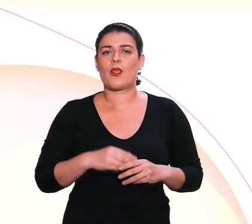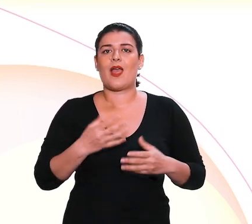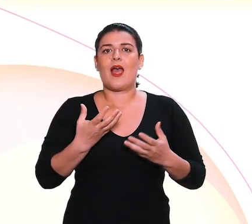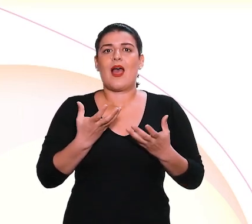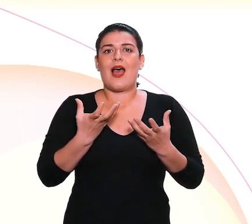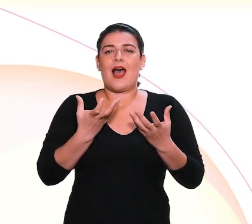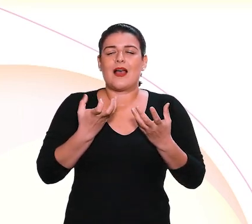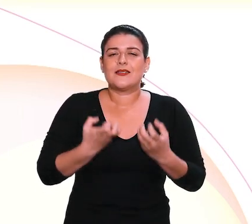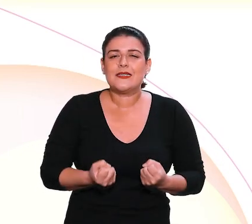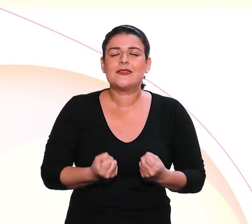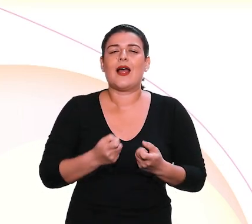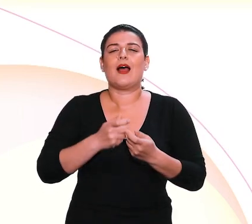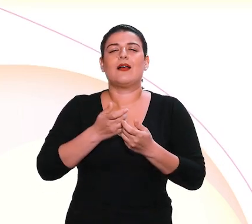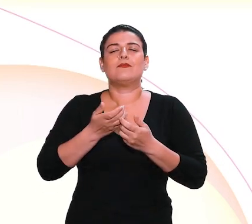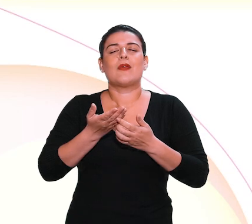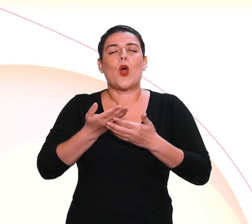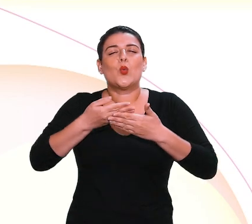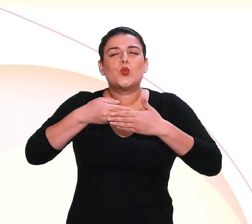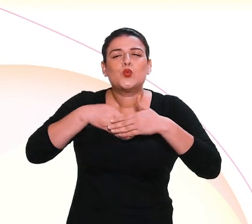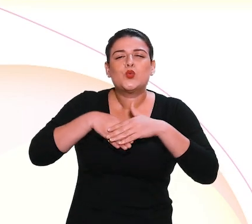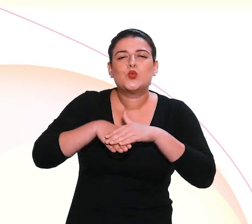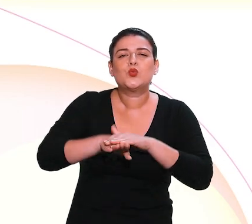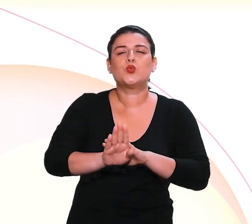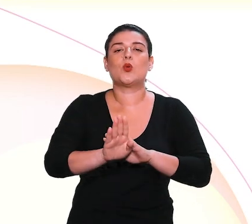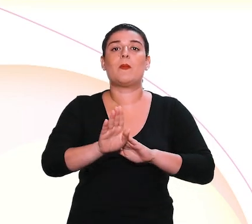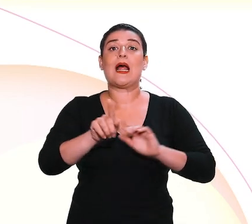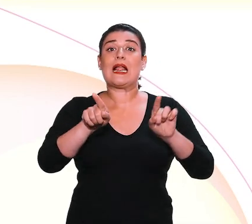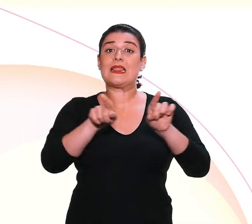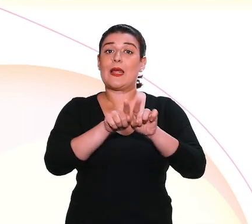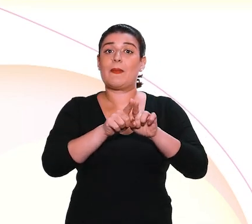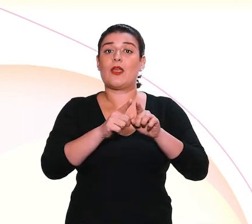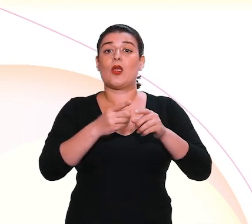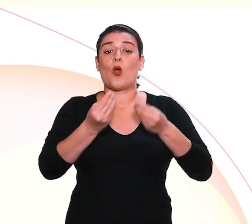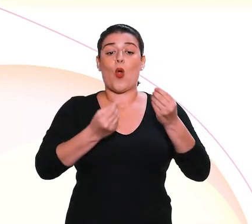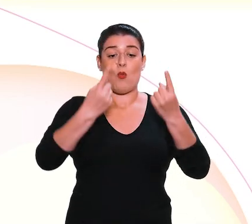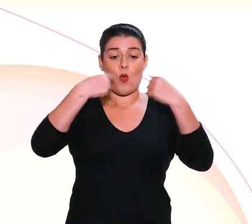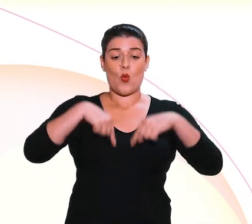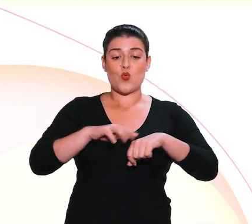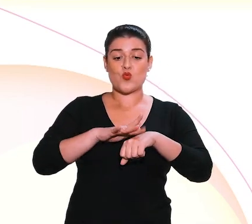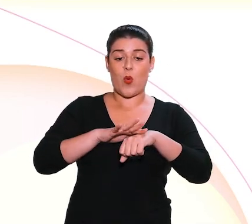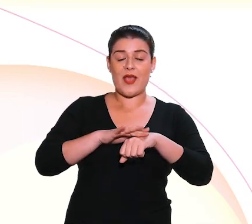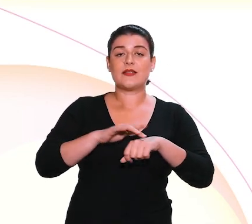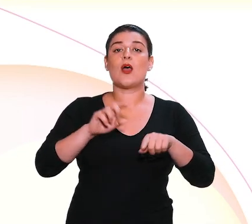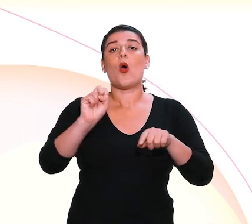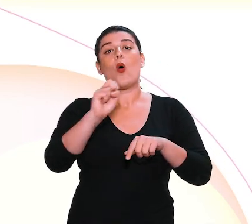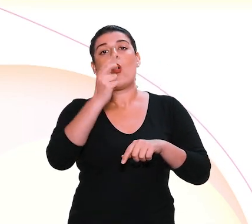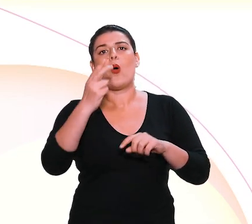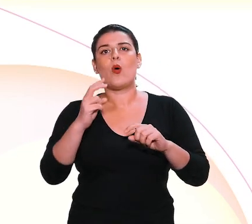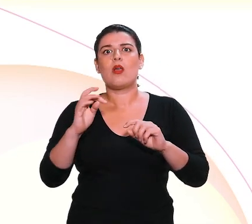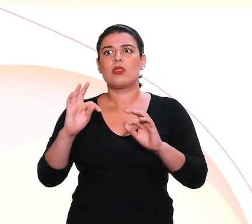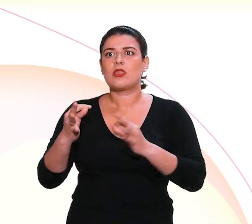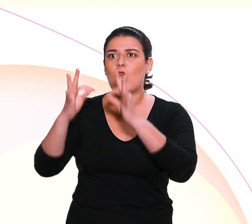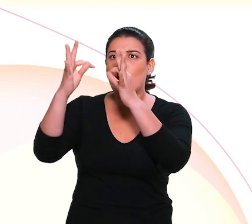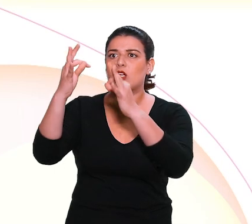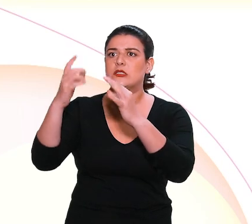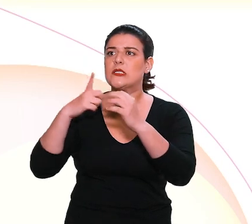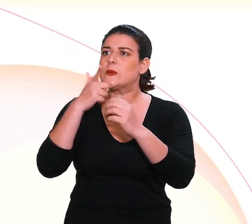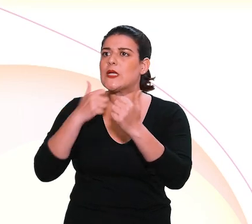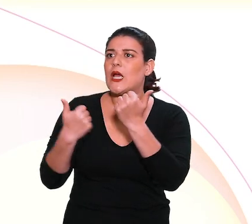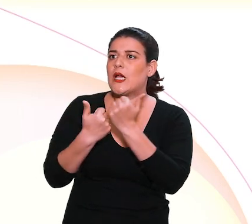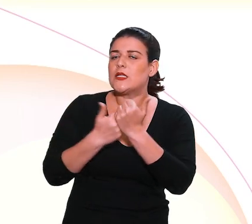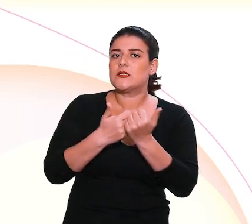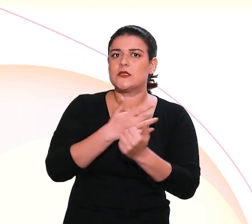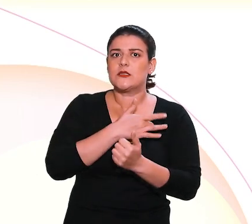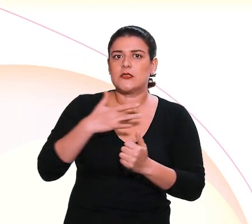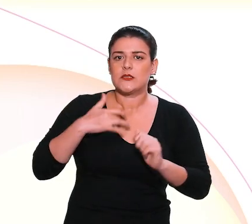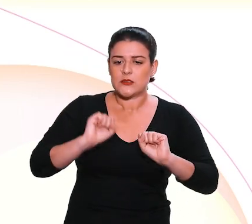à reabilitação, as suas outras comorbidades, o acesso à tecnologia assistiva é essencial para garantir que isso aconteça. Mas sim, uma